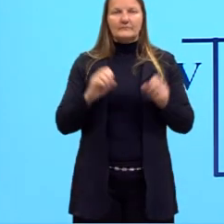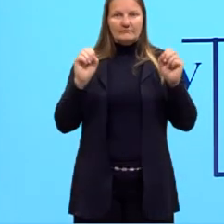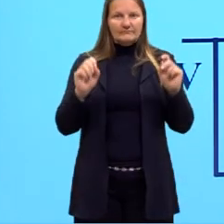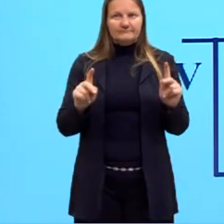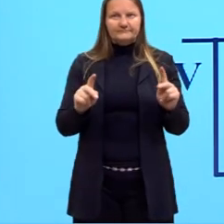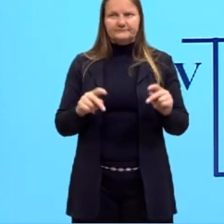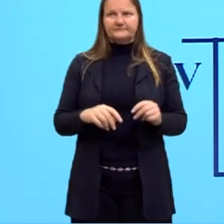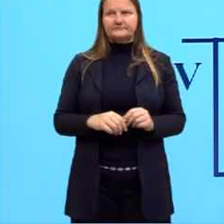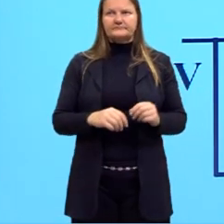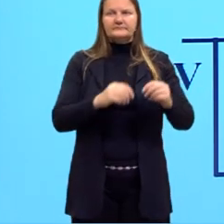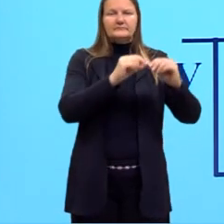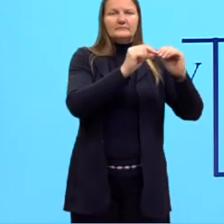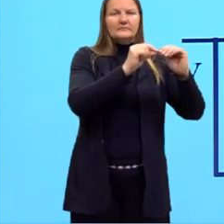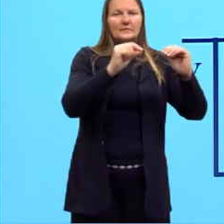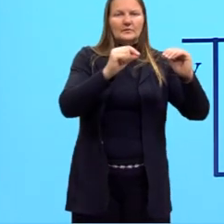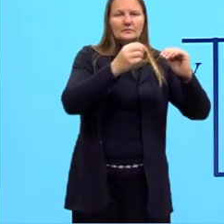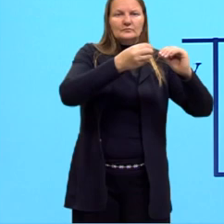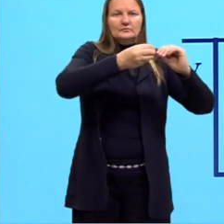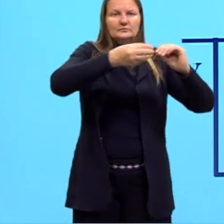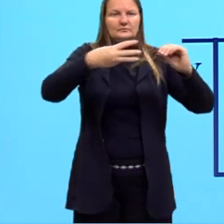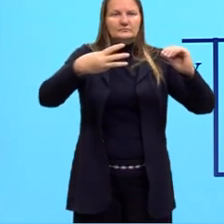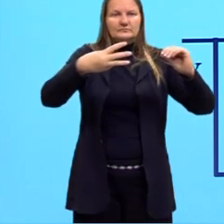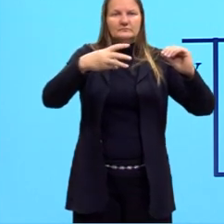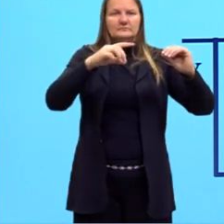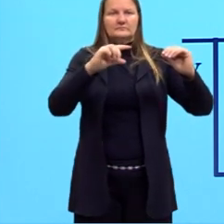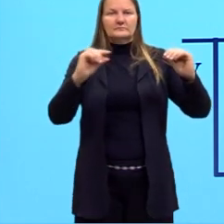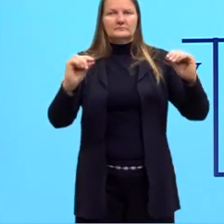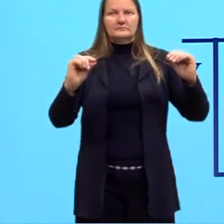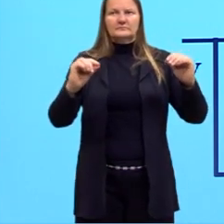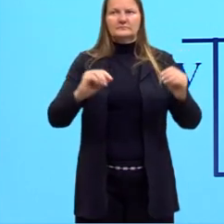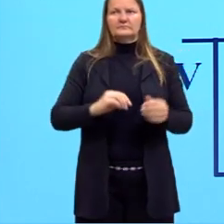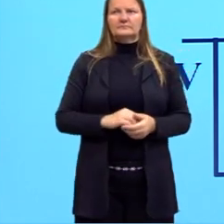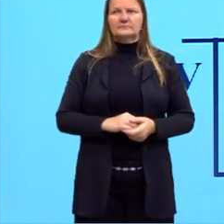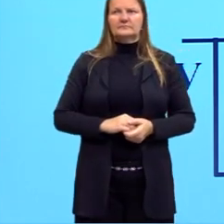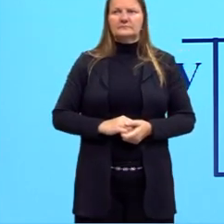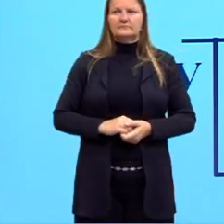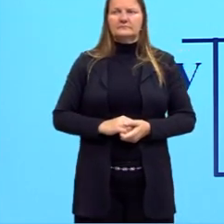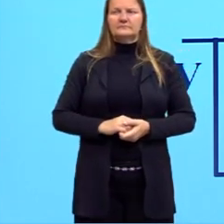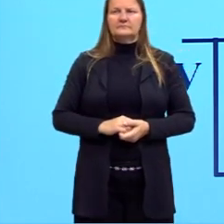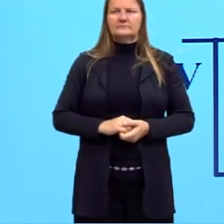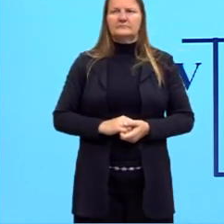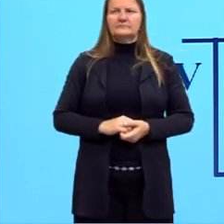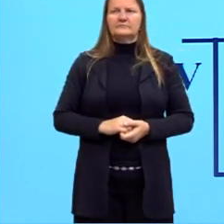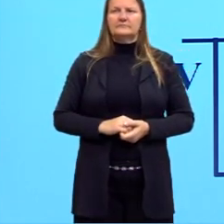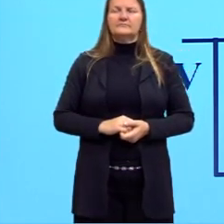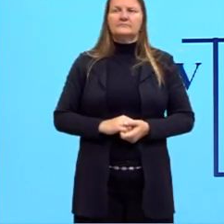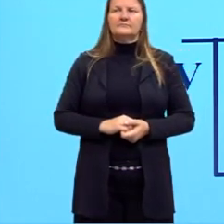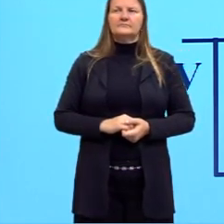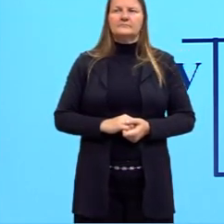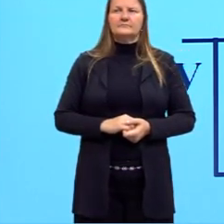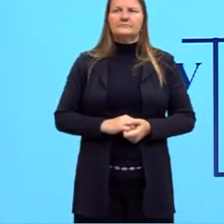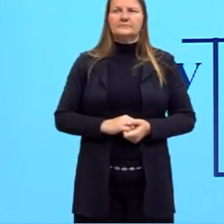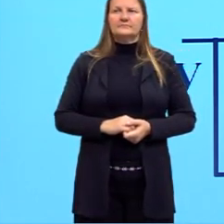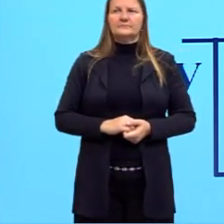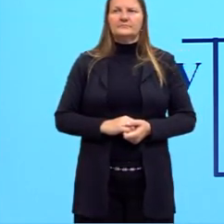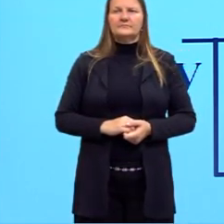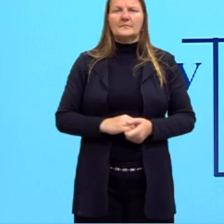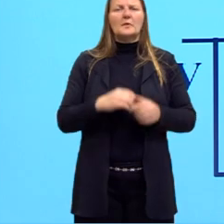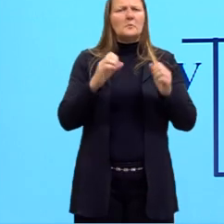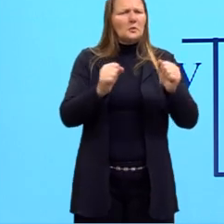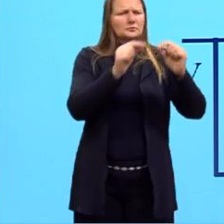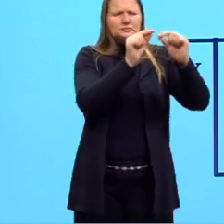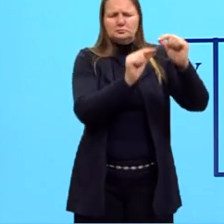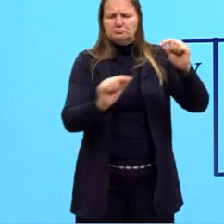a gente poderia ao invés de fazer esse desenho aqui com essas retas né a gente poderia simplesmente fazer é